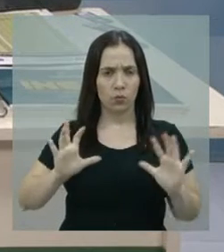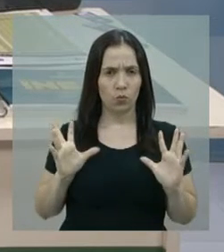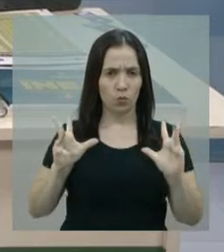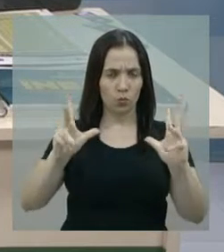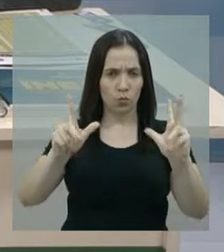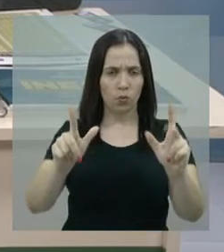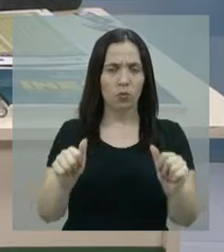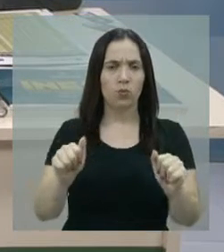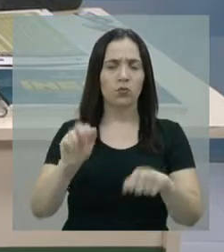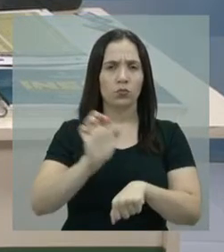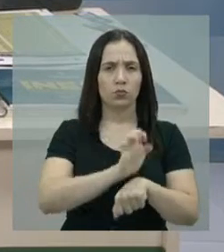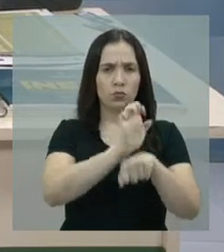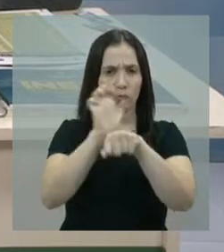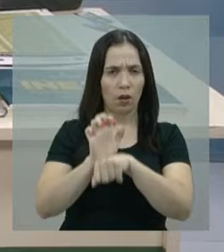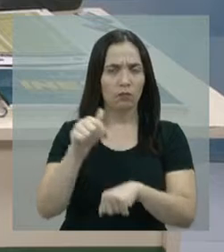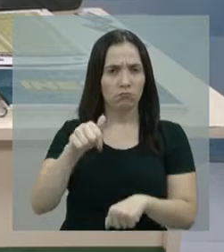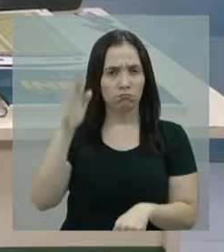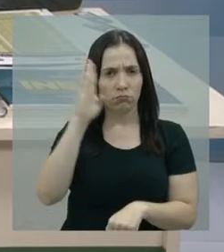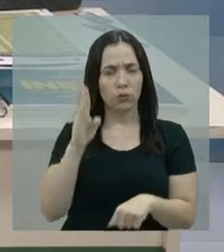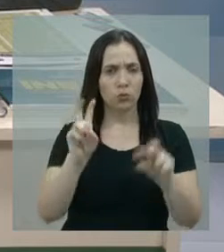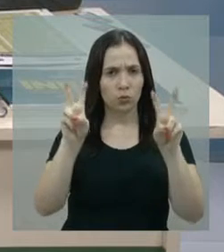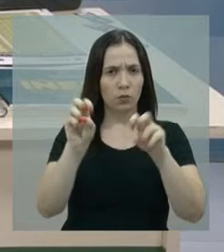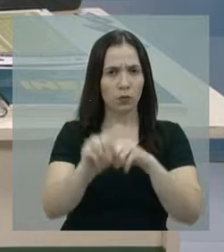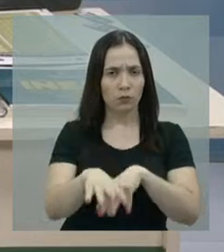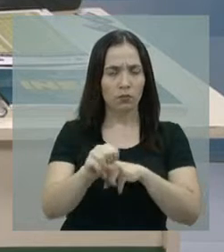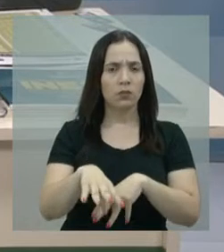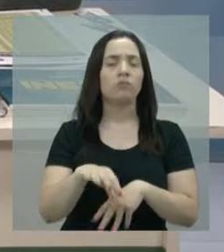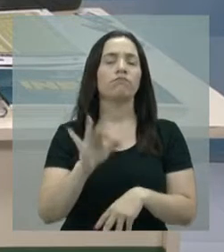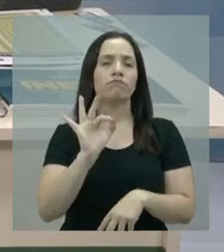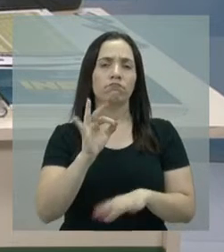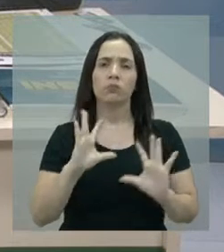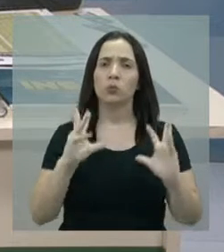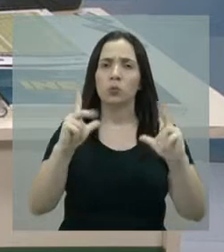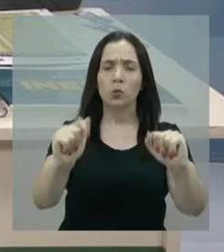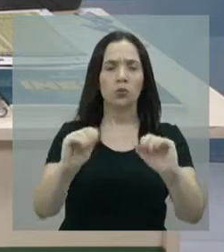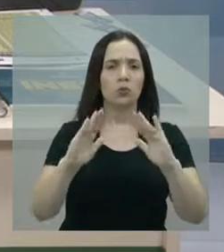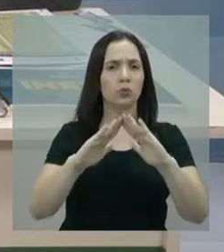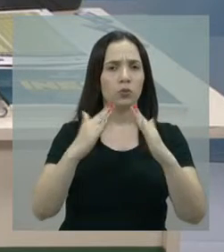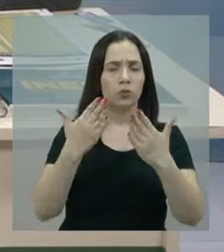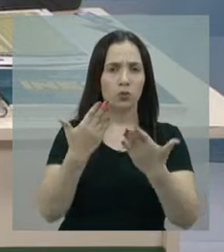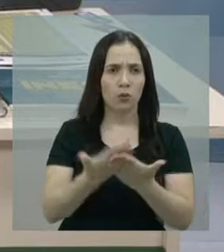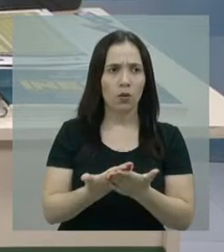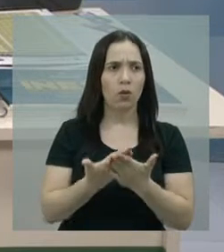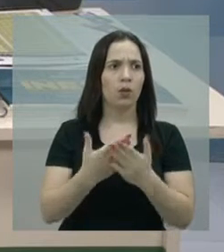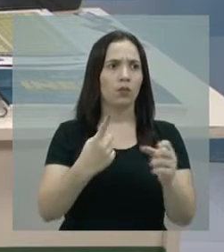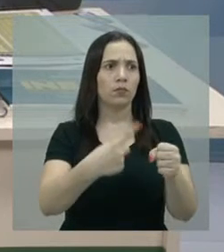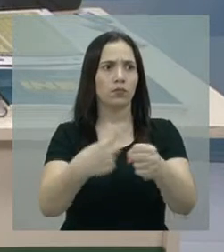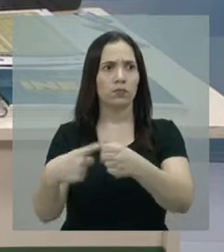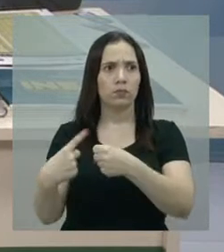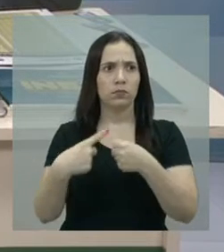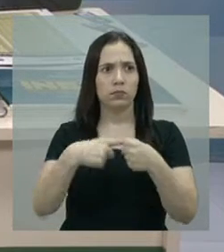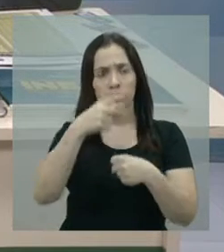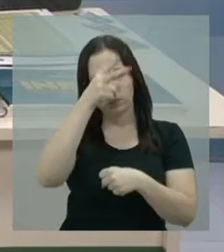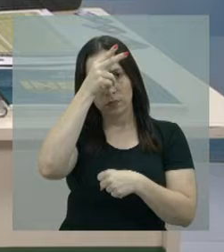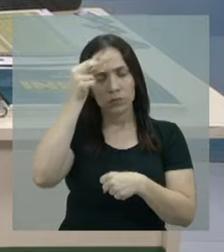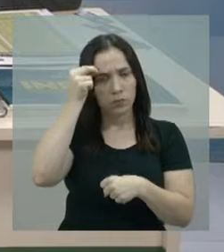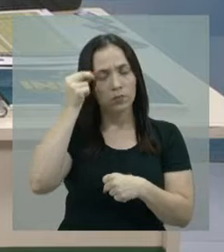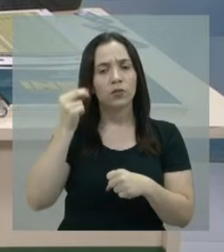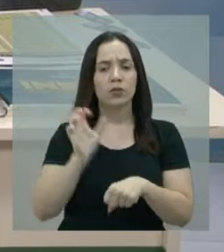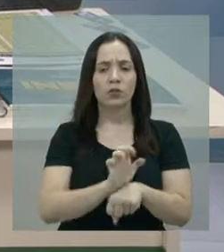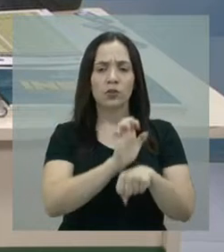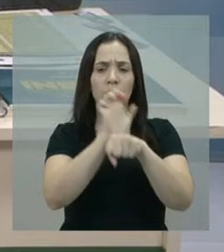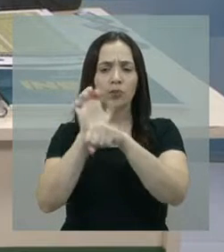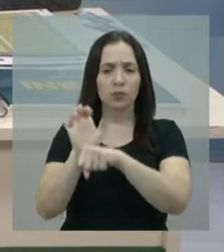todos os estados do Brasil em relação à educação. De todas as escolas, de todos os municípios, de todos os